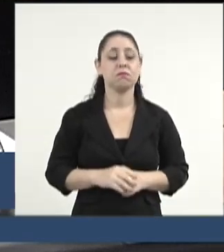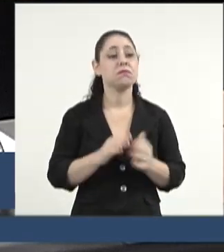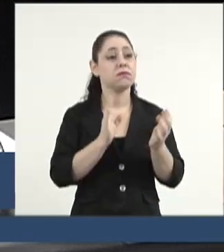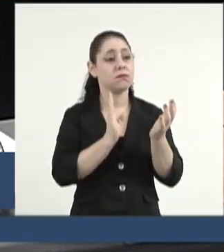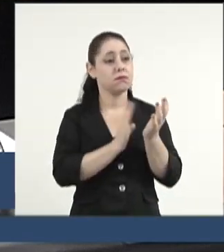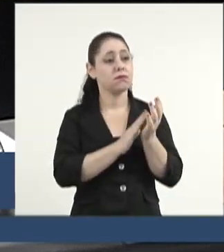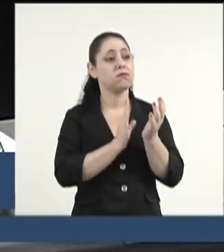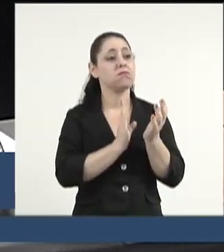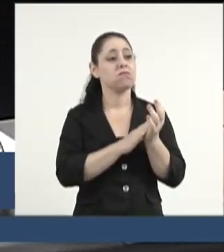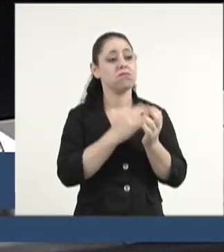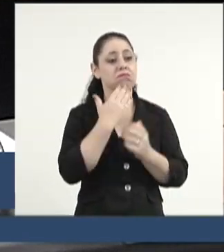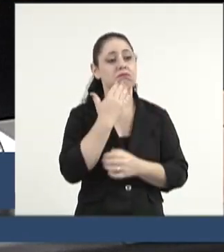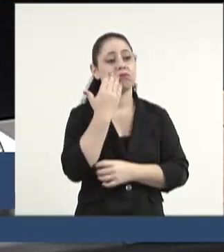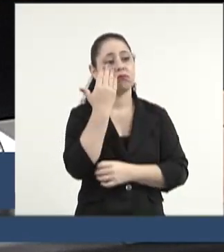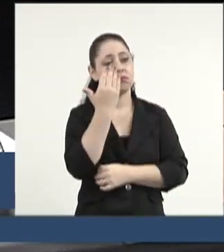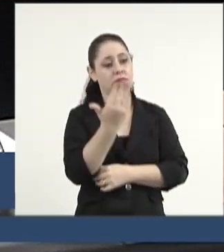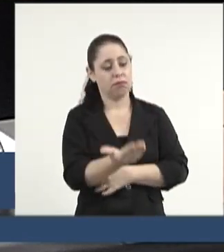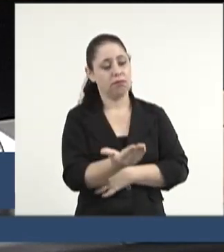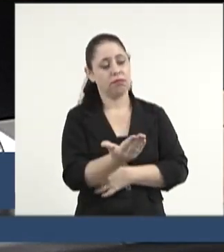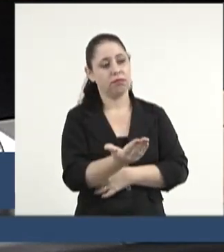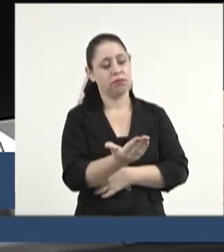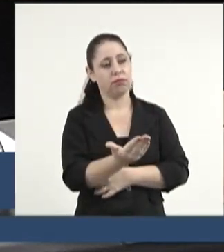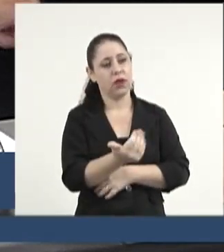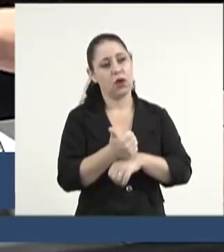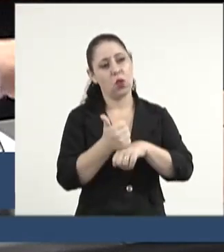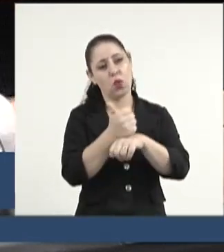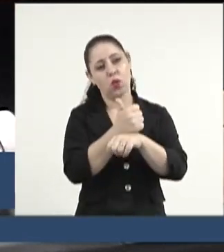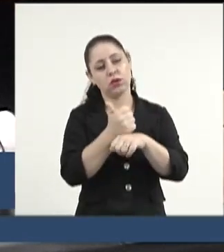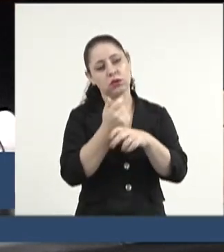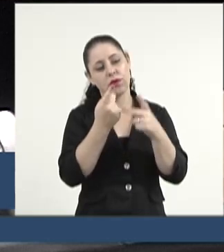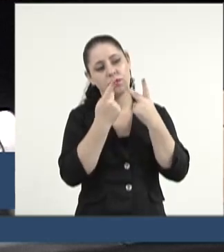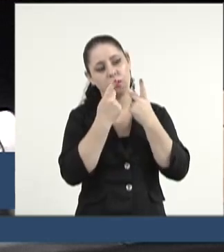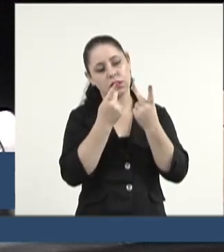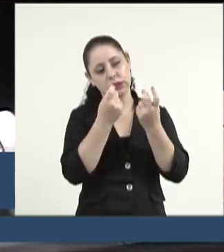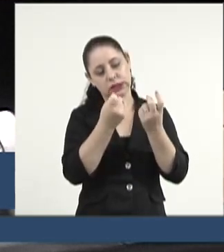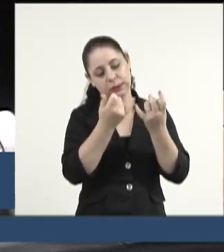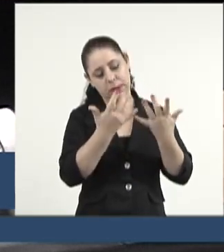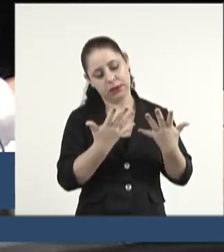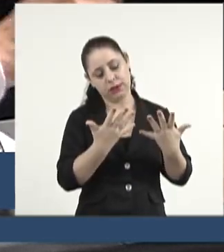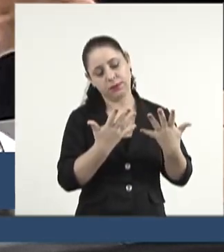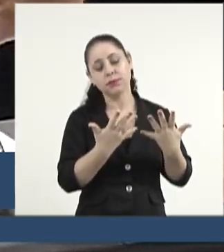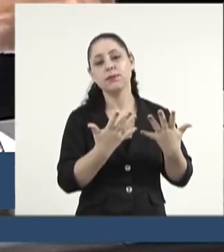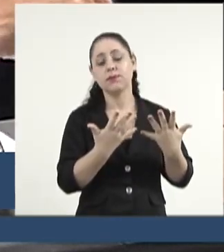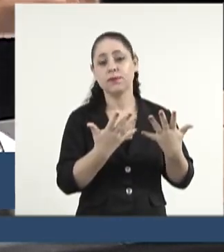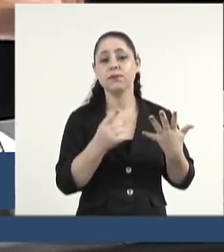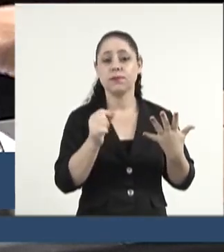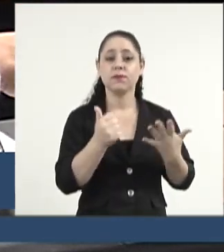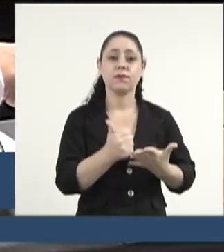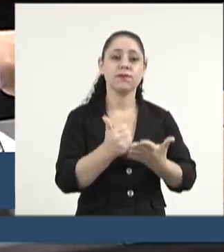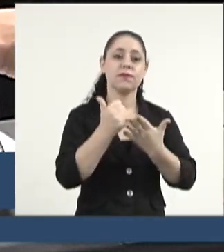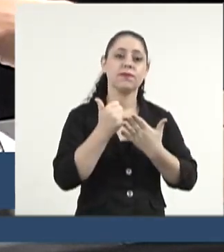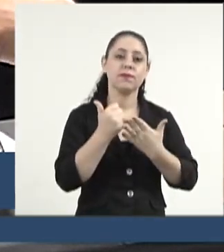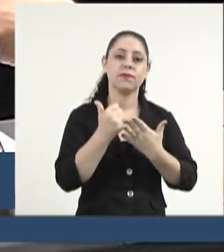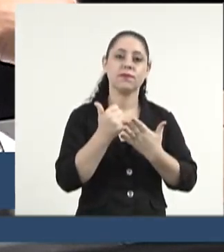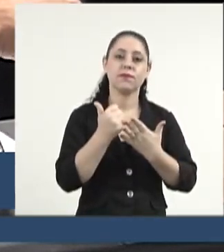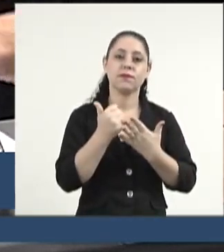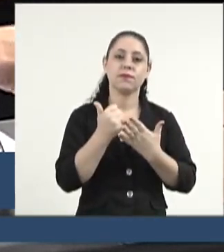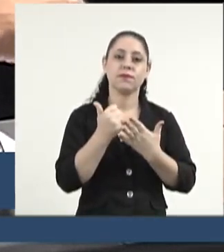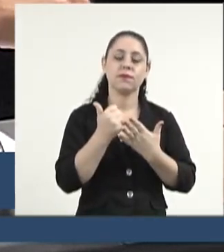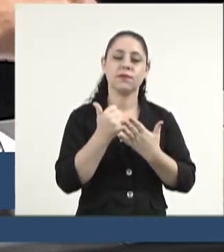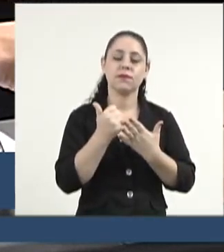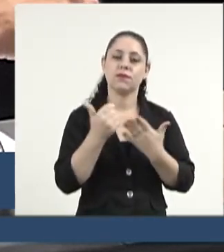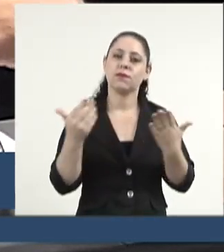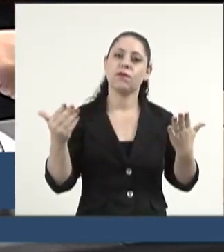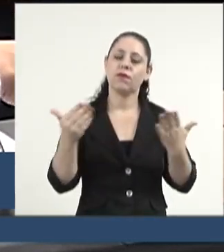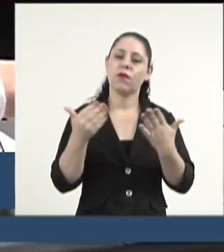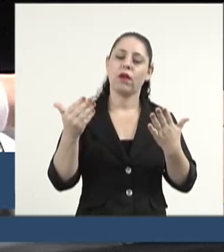muito a forma, a qualidade do pronunciamento de Vossa Excelência, que traz para dentro